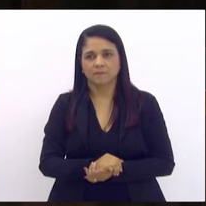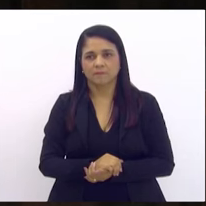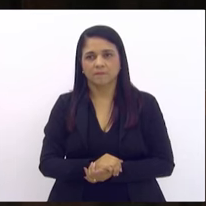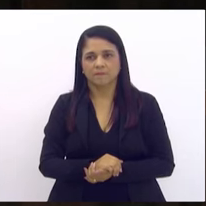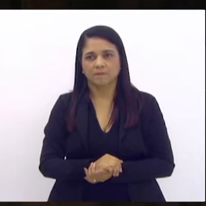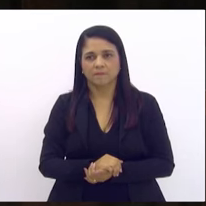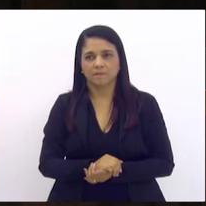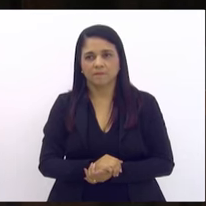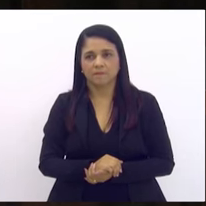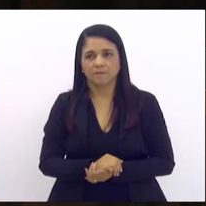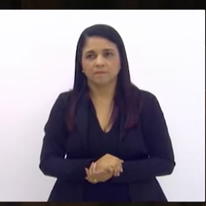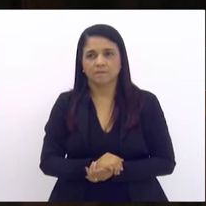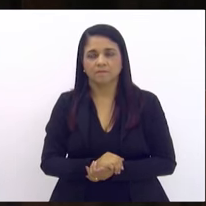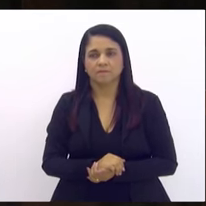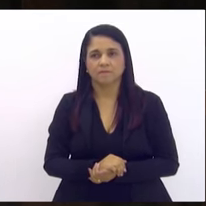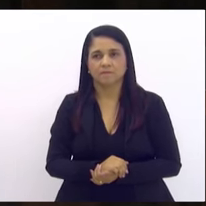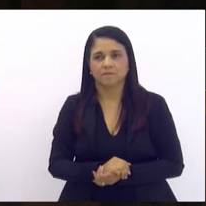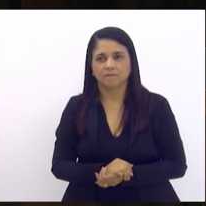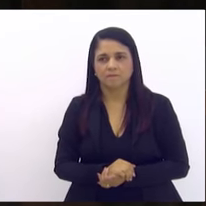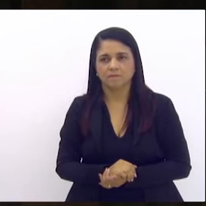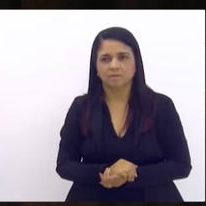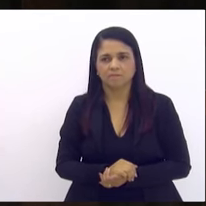aprovado requiro